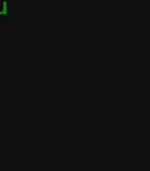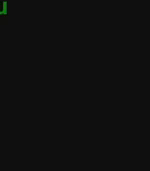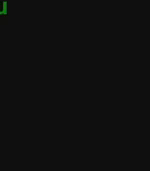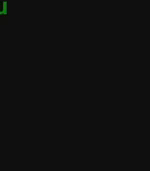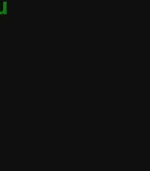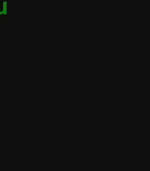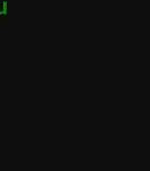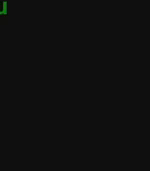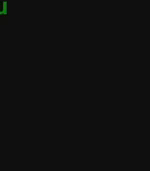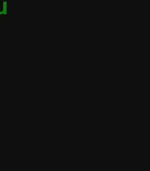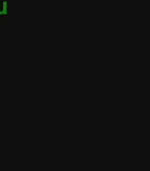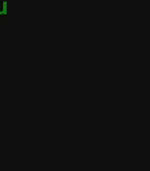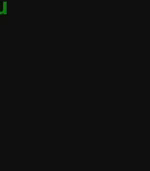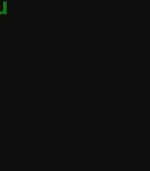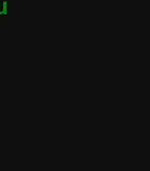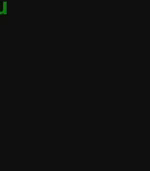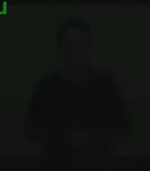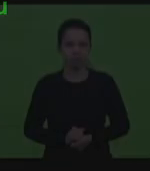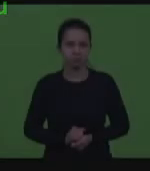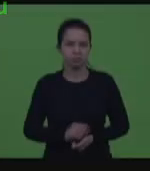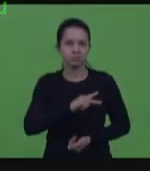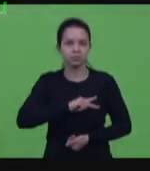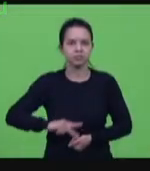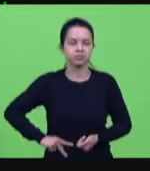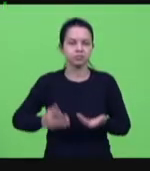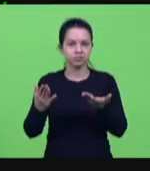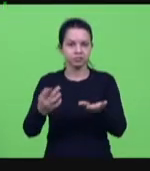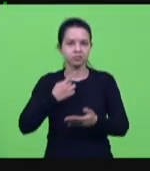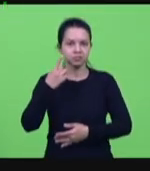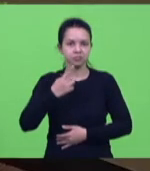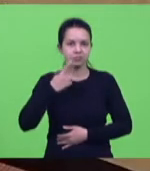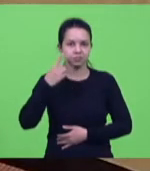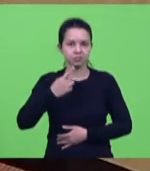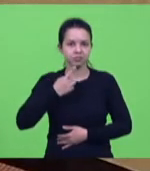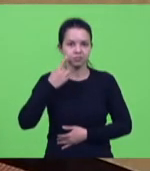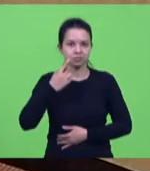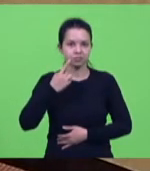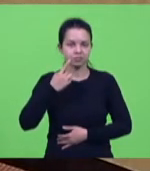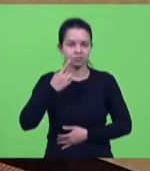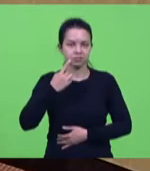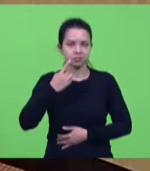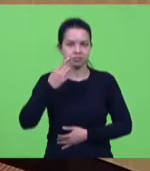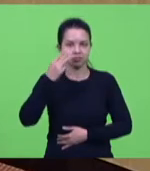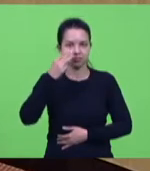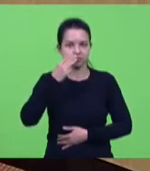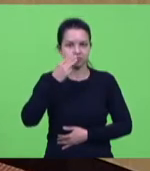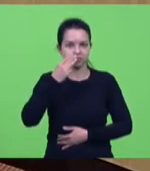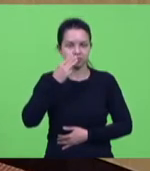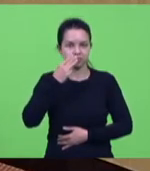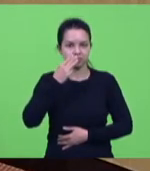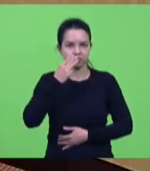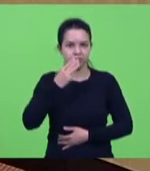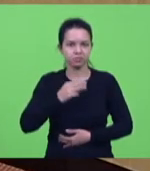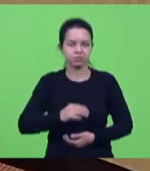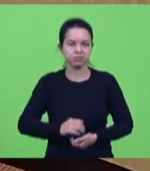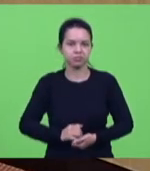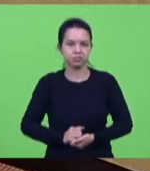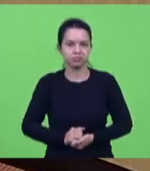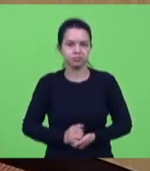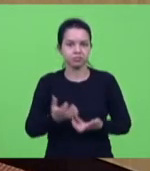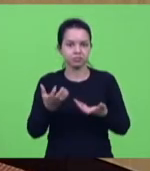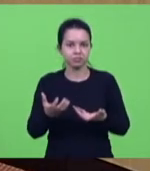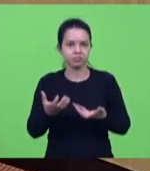Senhor presidente. A palavra, deputado Moacir Sopels. Senhor presidente, apenas quero fazer